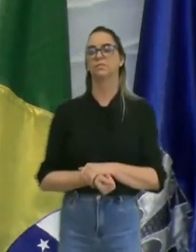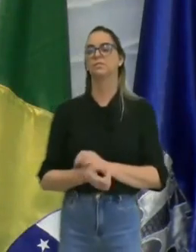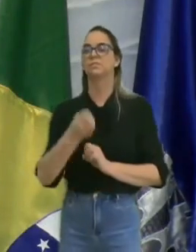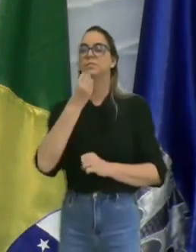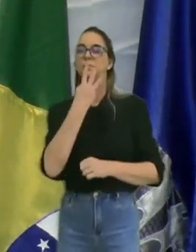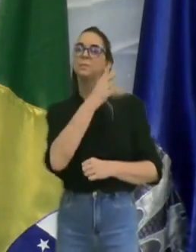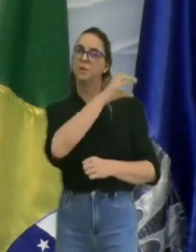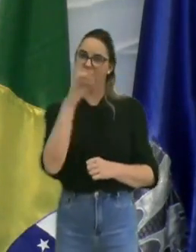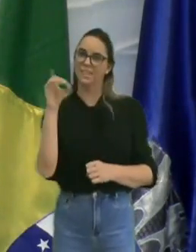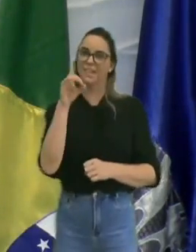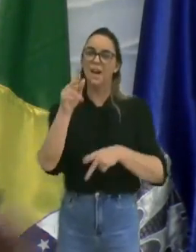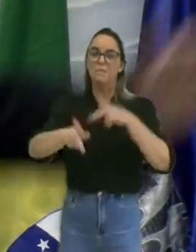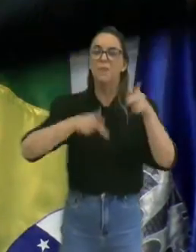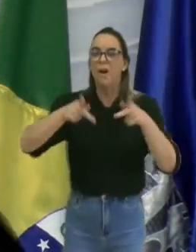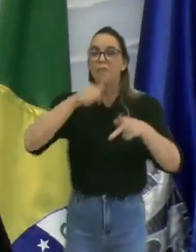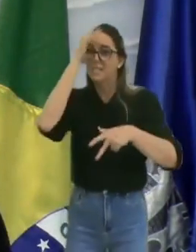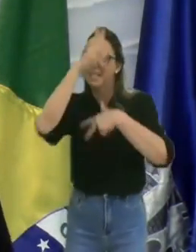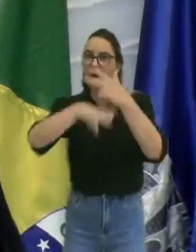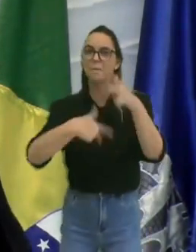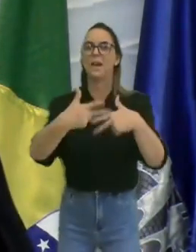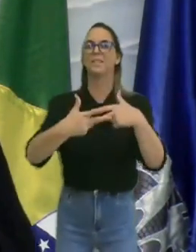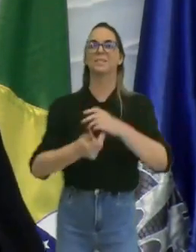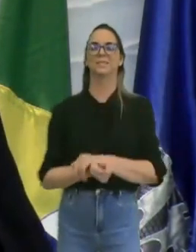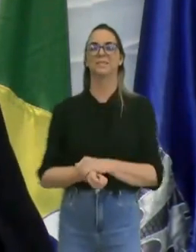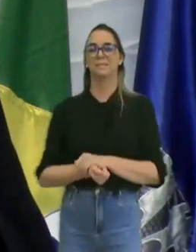Bom dia, povo São Betense!